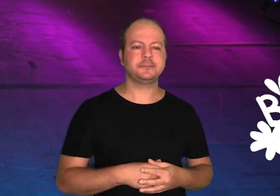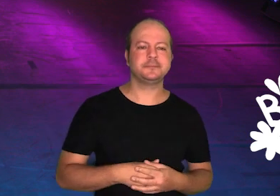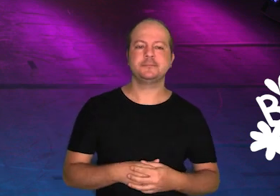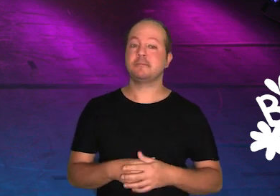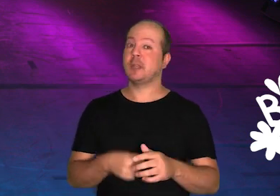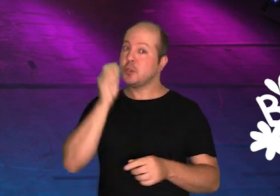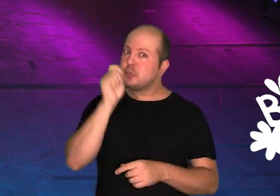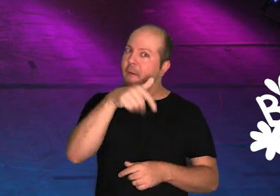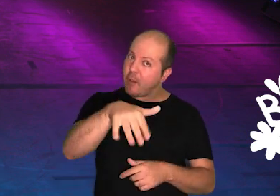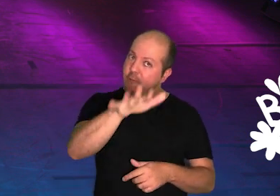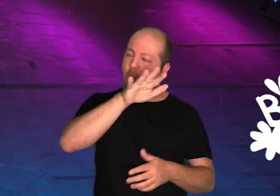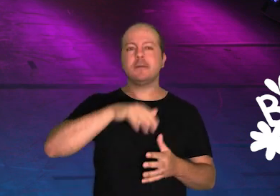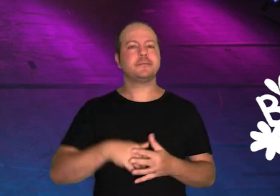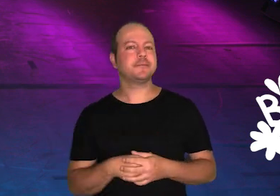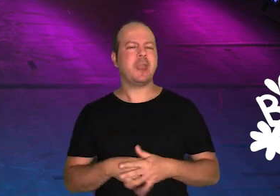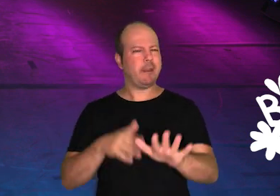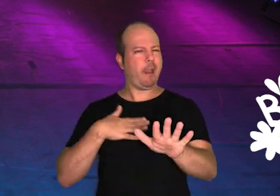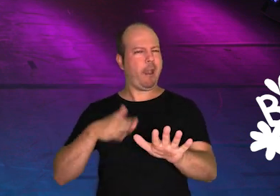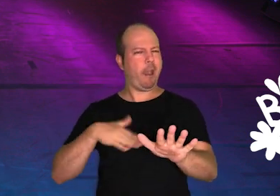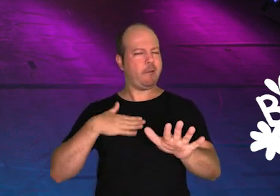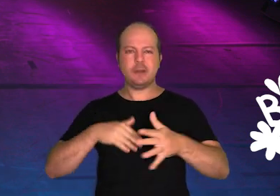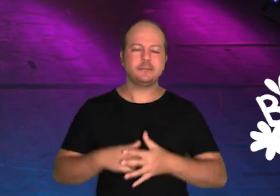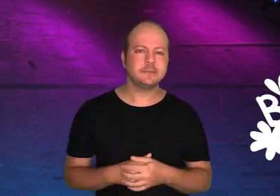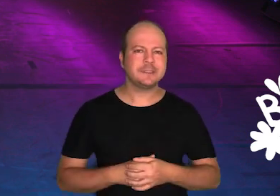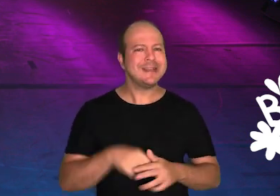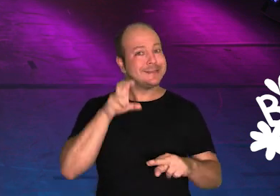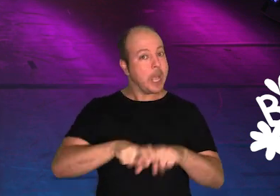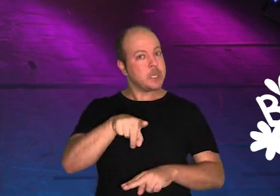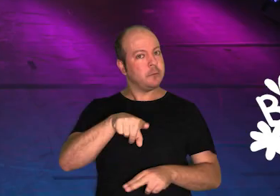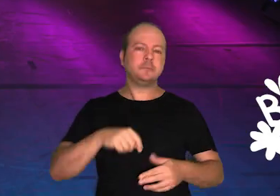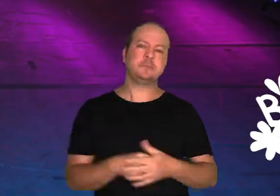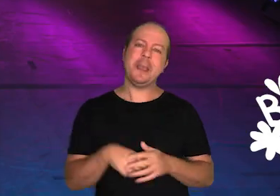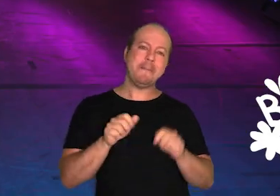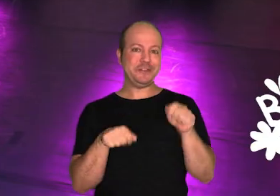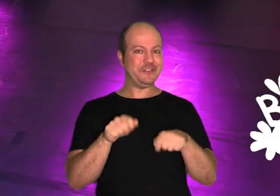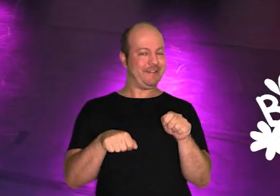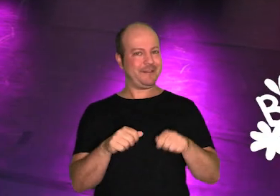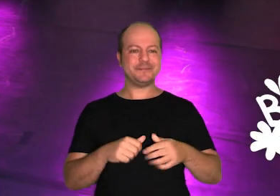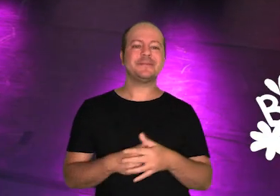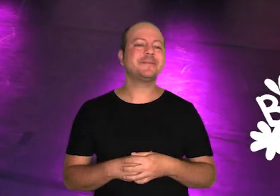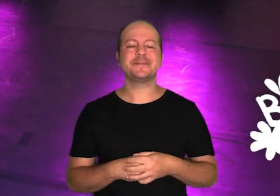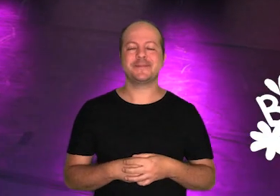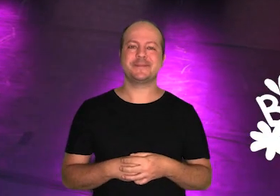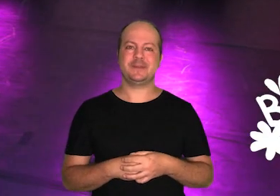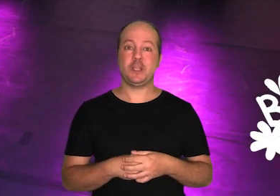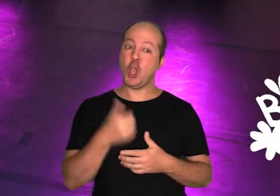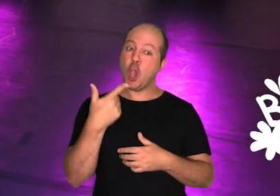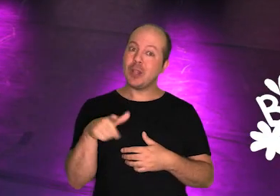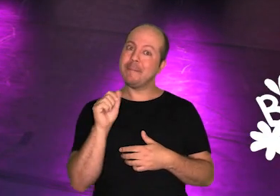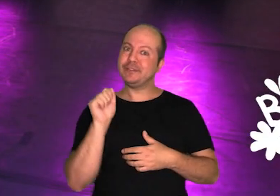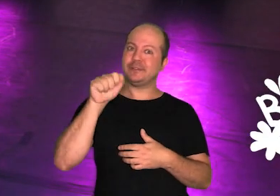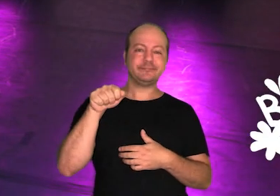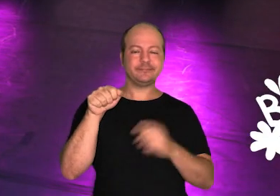Não vem pra cá, leão. Calma. Senta. Patinha. Outra patinha.